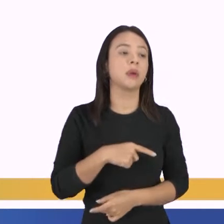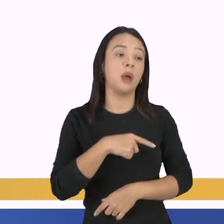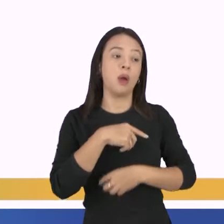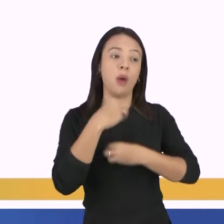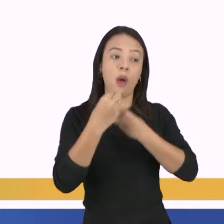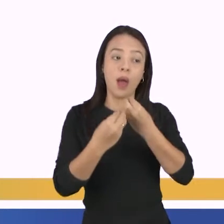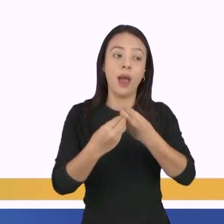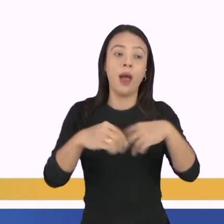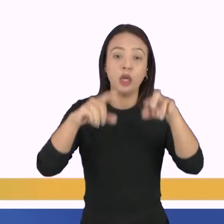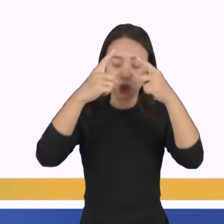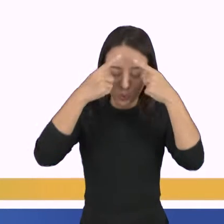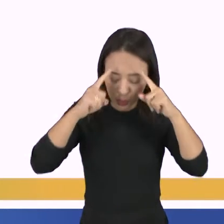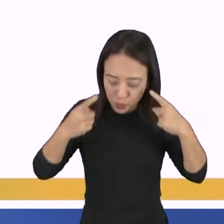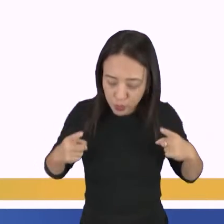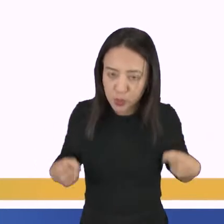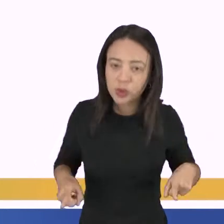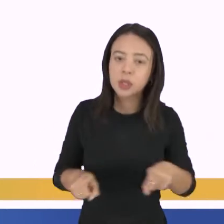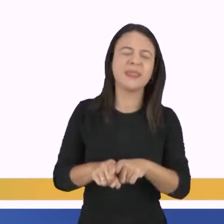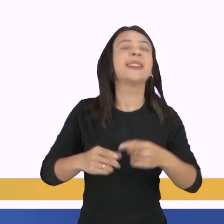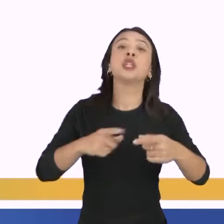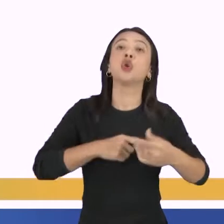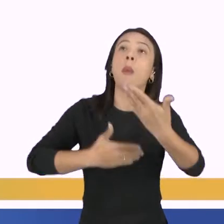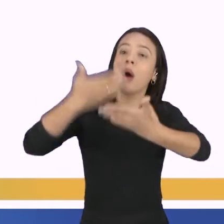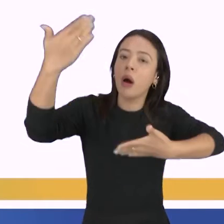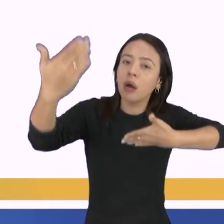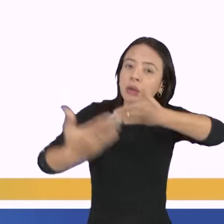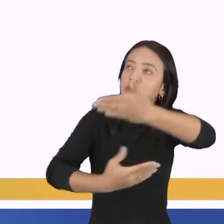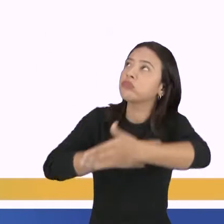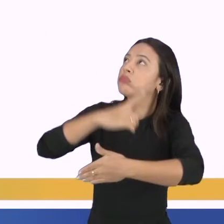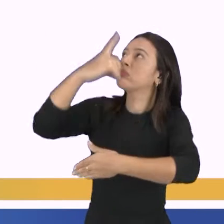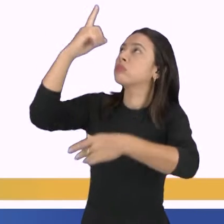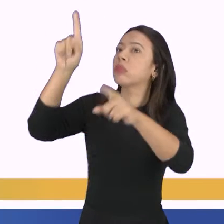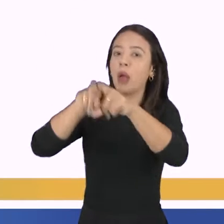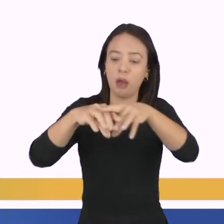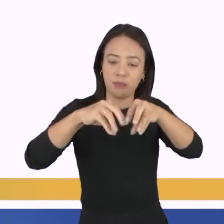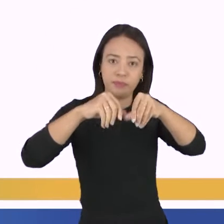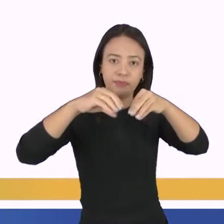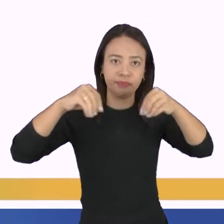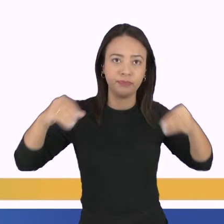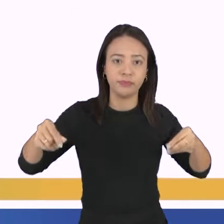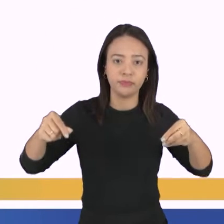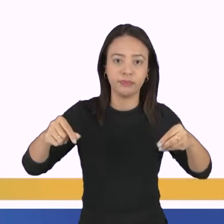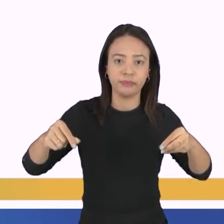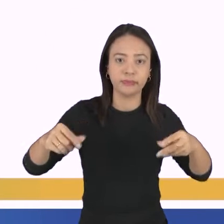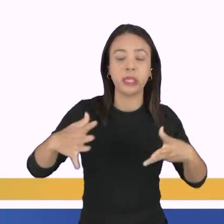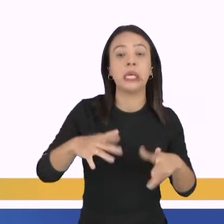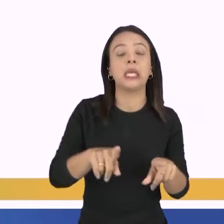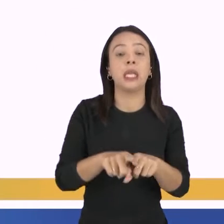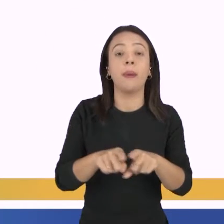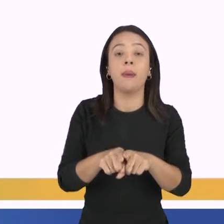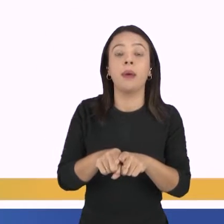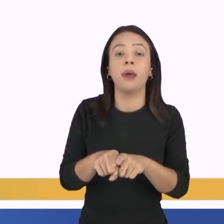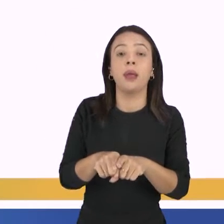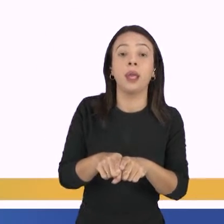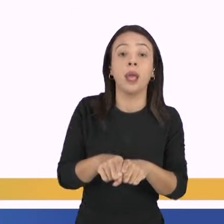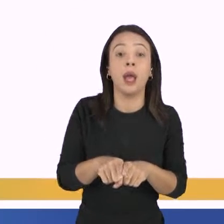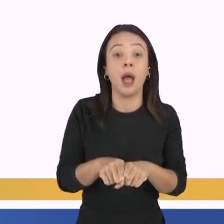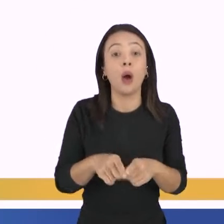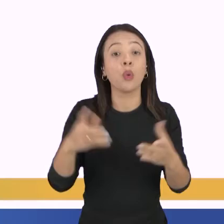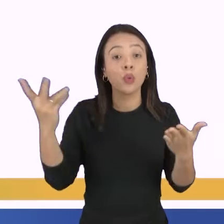terra, né? Ou deuses recriados, né? Humanizavam seus deuses, os sacrifícios